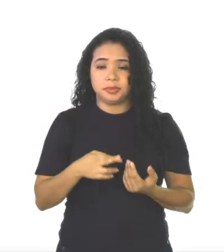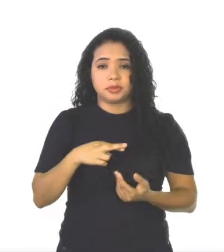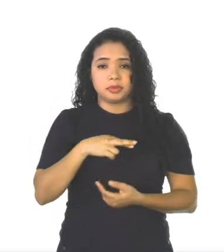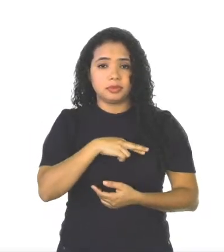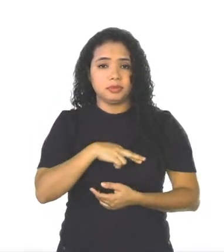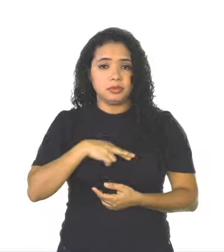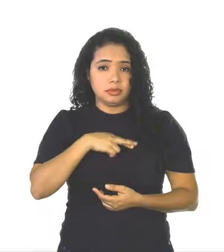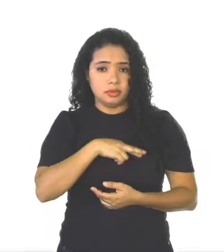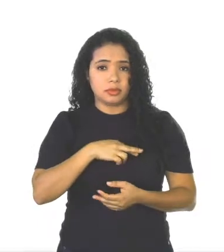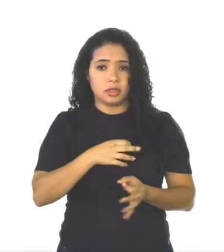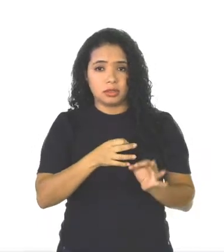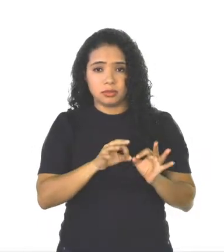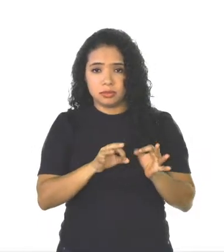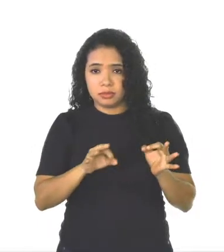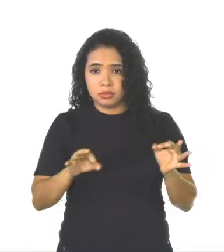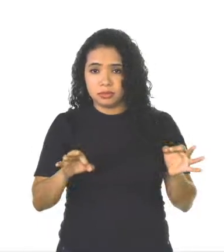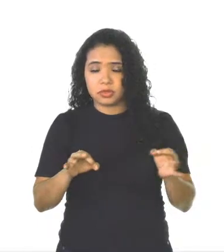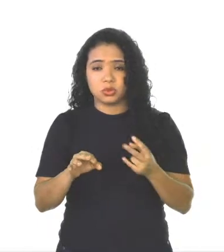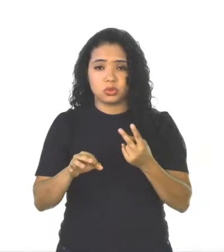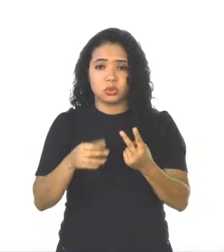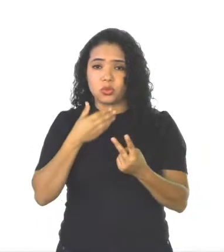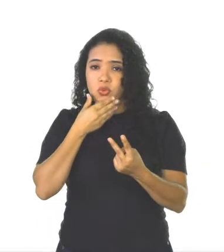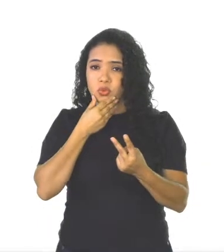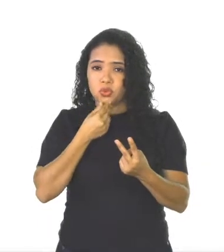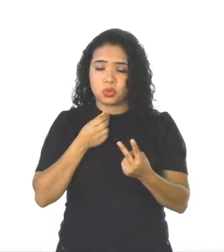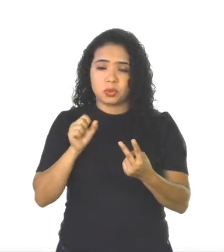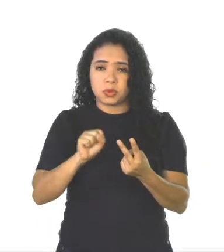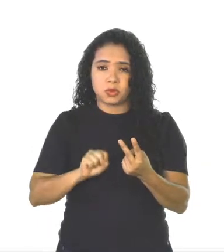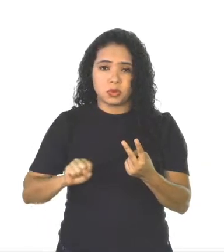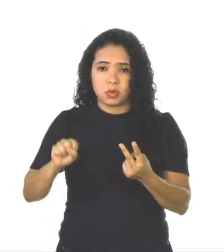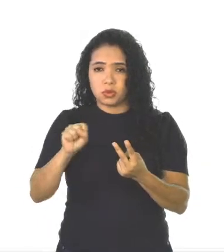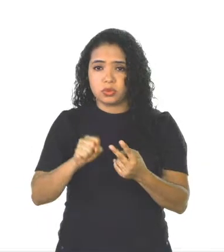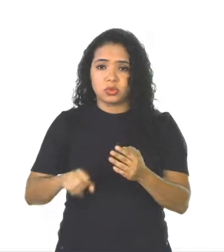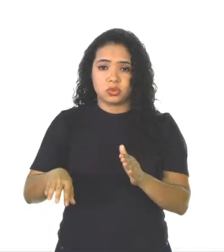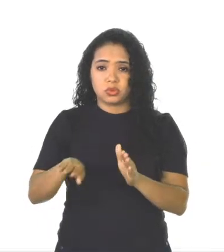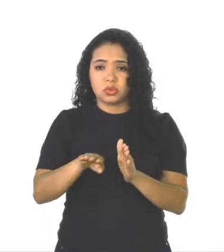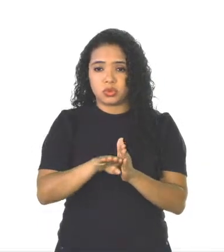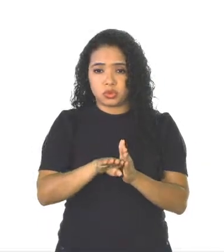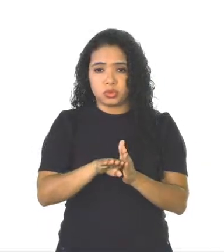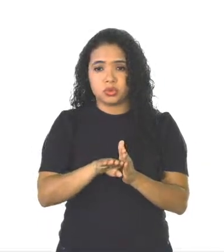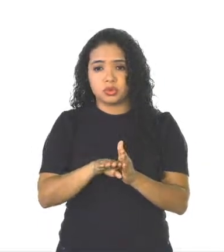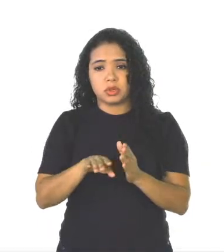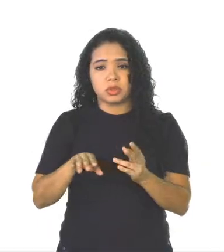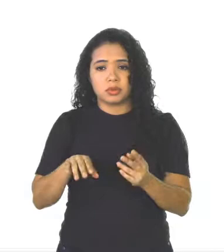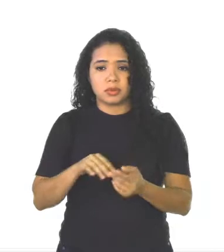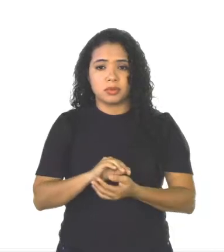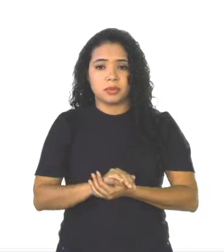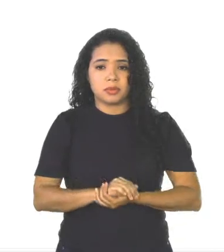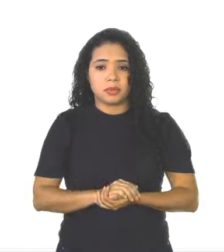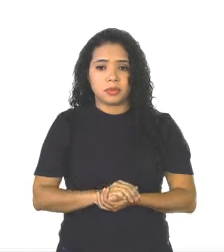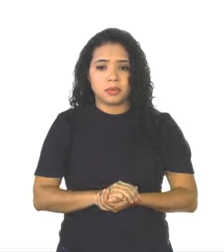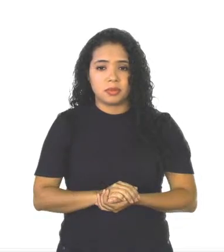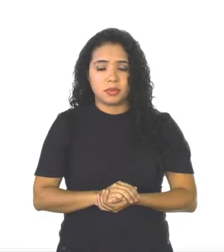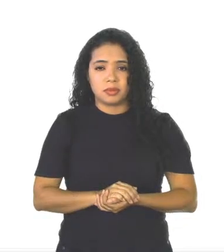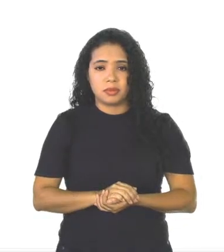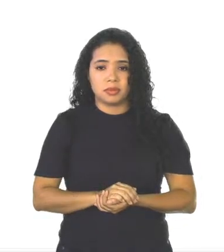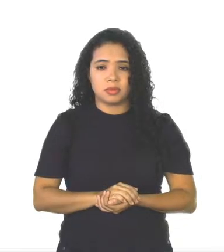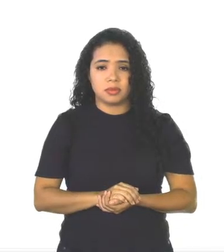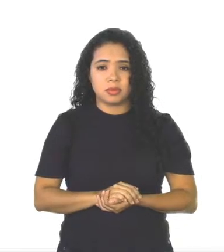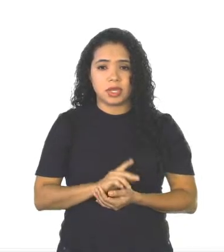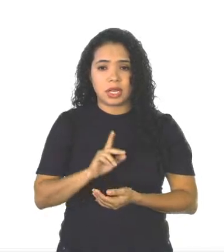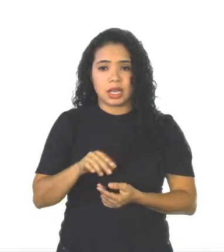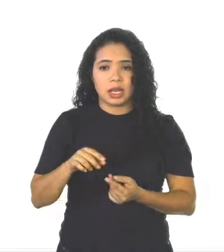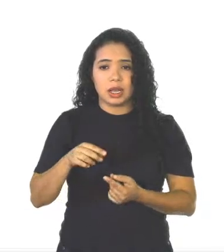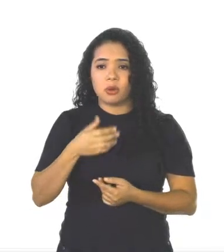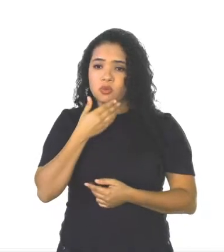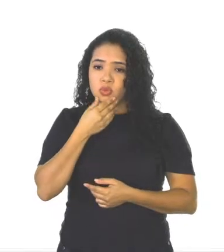com a chegada de 2 jovens solteiros afortunados na região, que é o Mr.